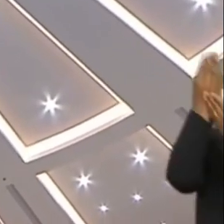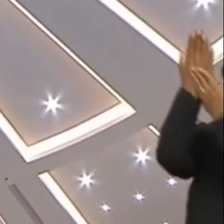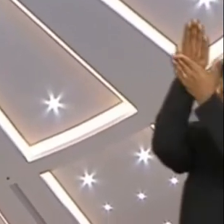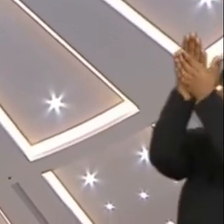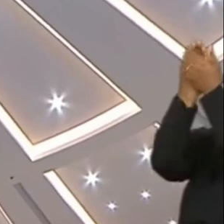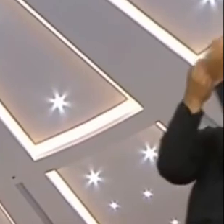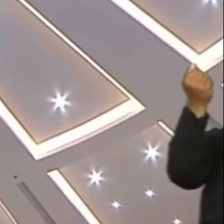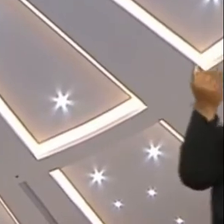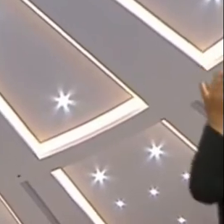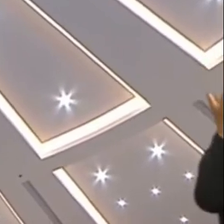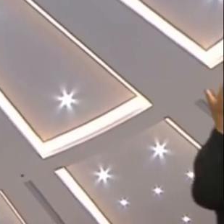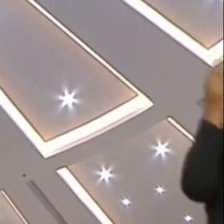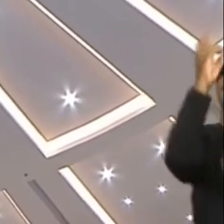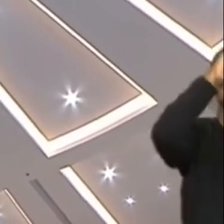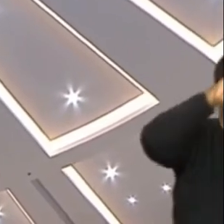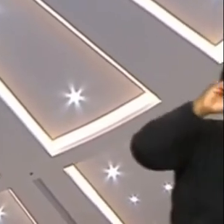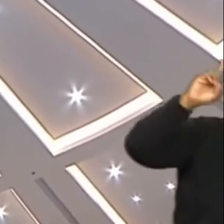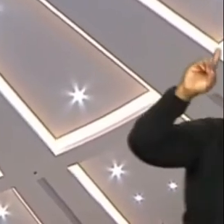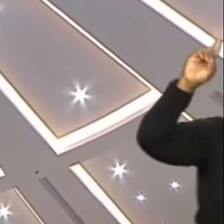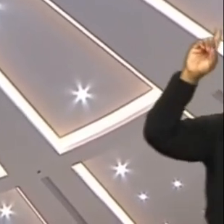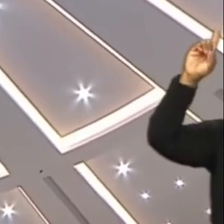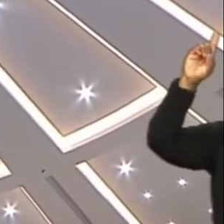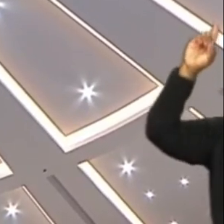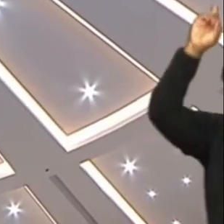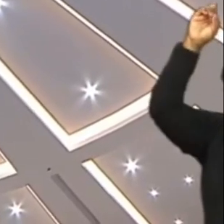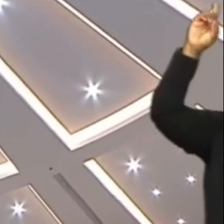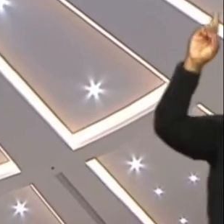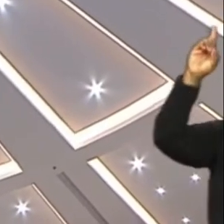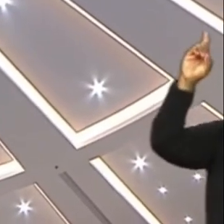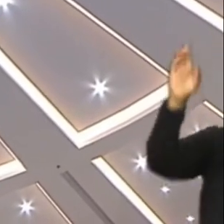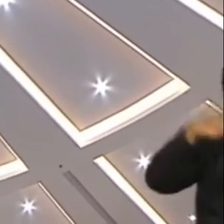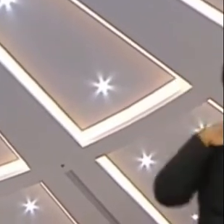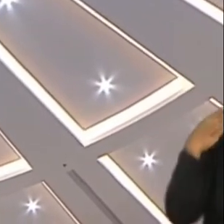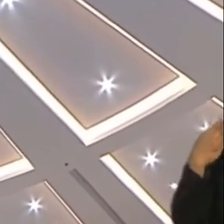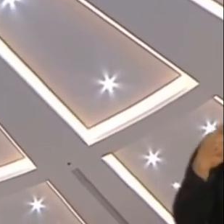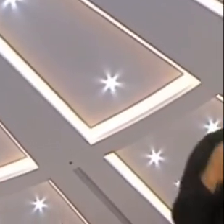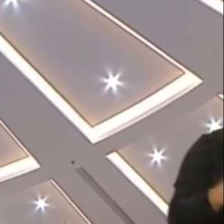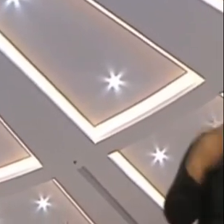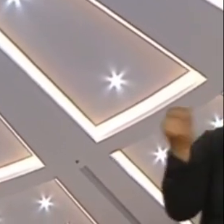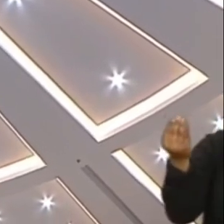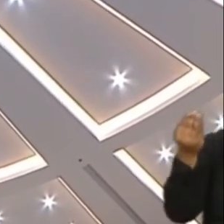Meu Deus, em tuas mãos. Tu és tudo para mim.